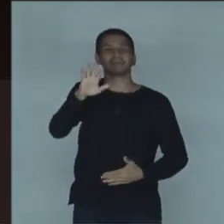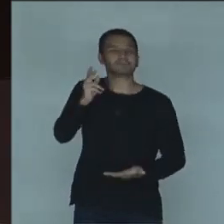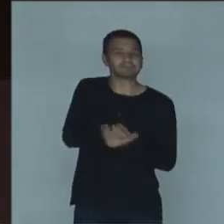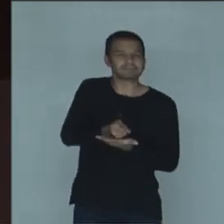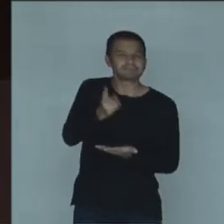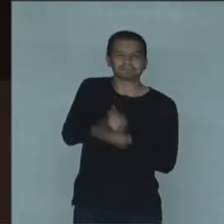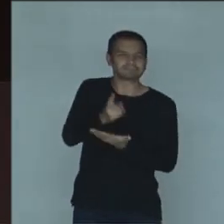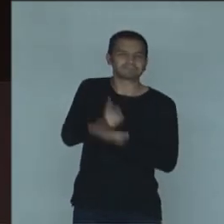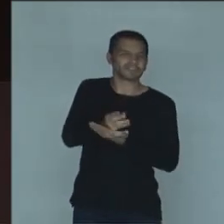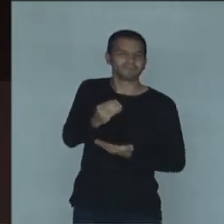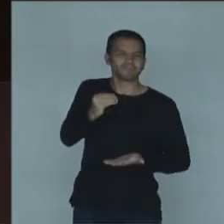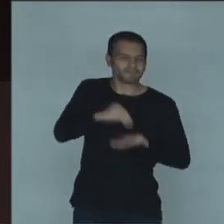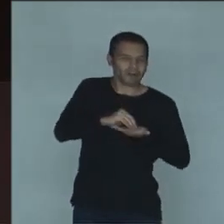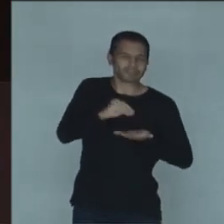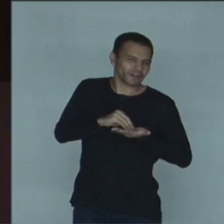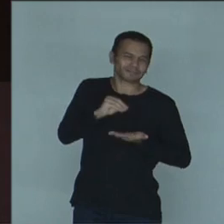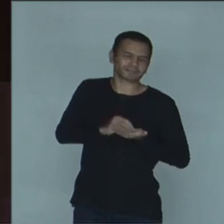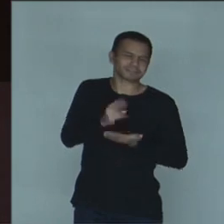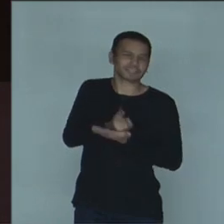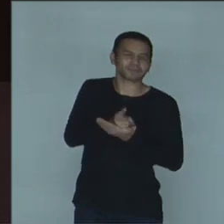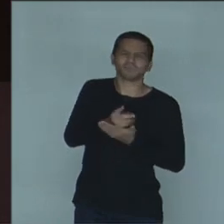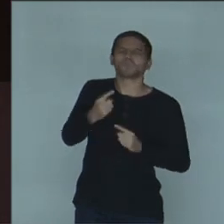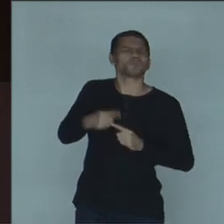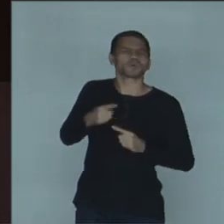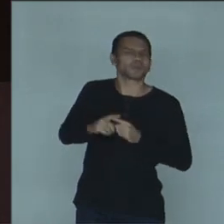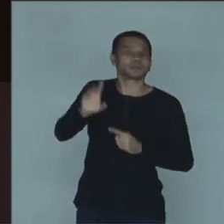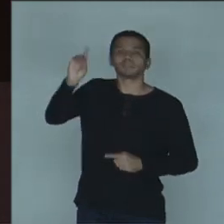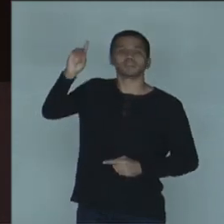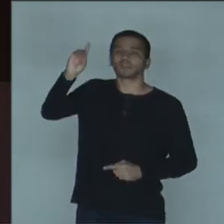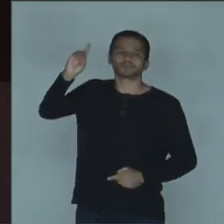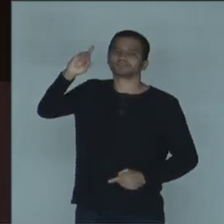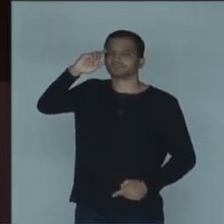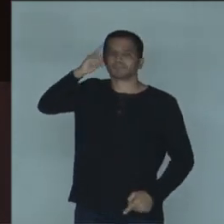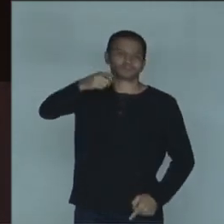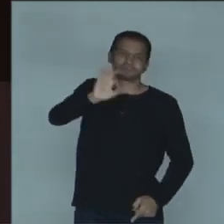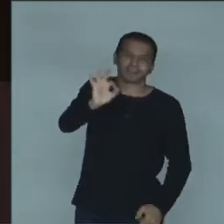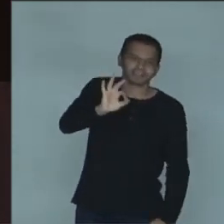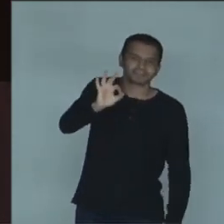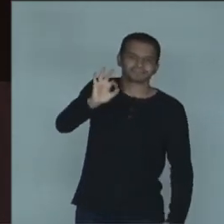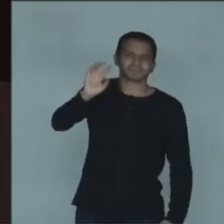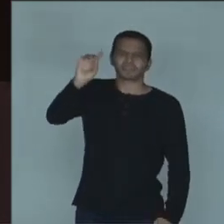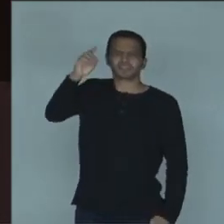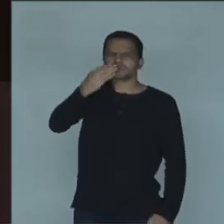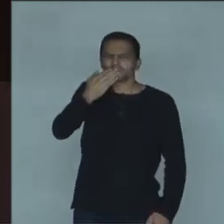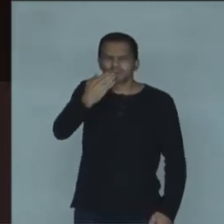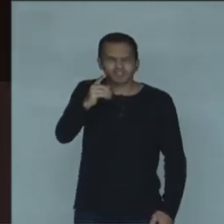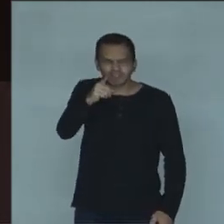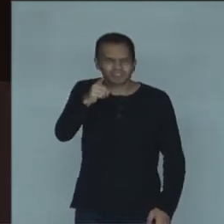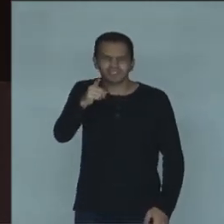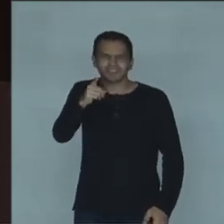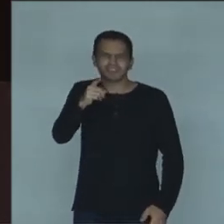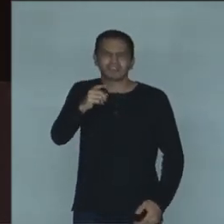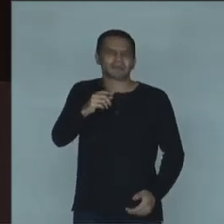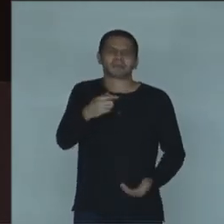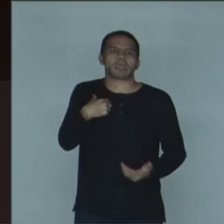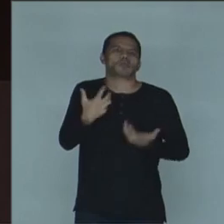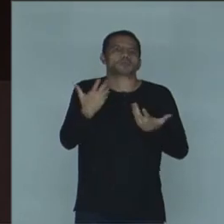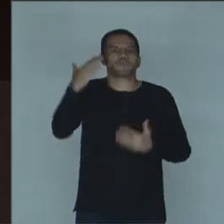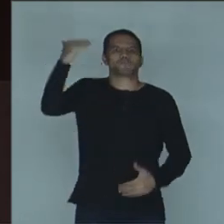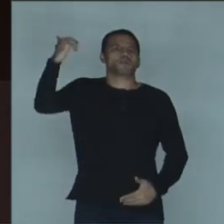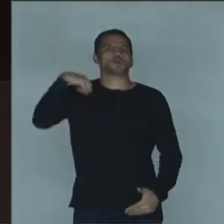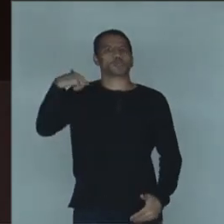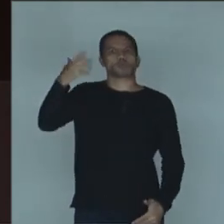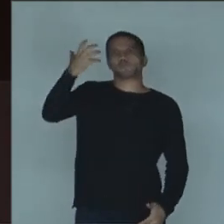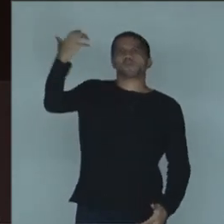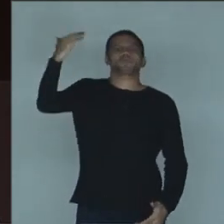porque não foi isso que Deus te pediu o palhaço Eu nunca pedi para você ter seguidores pediu para você